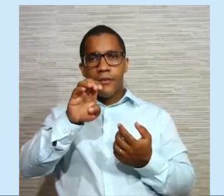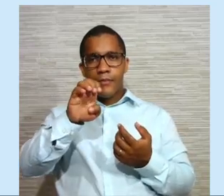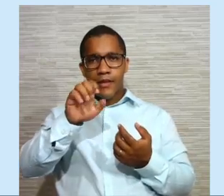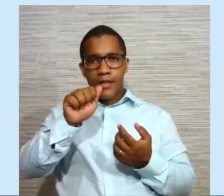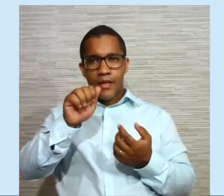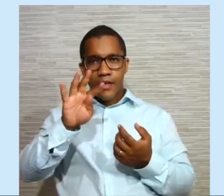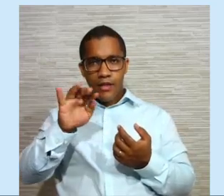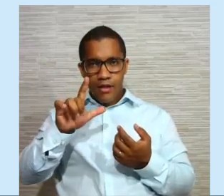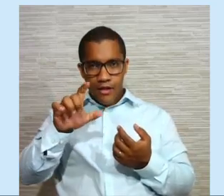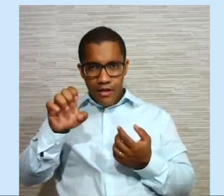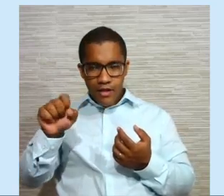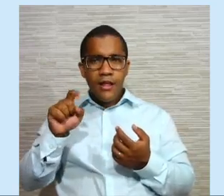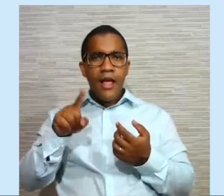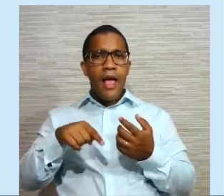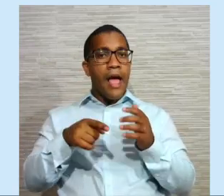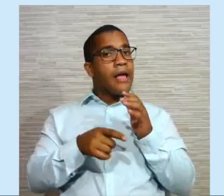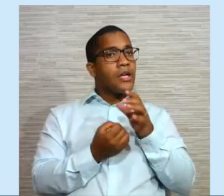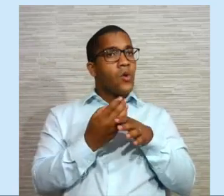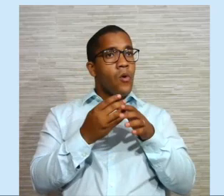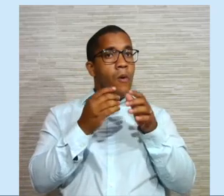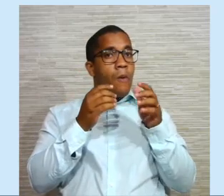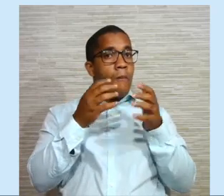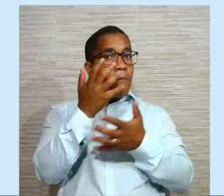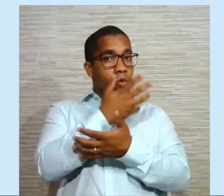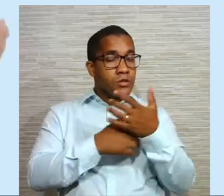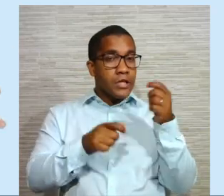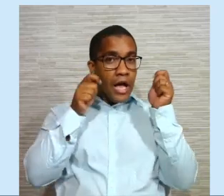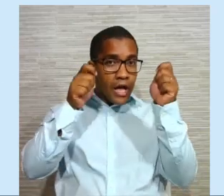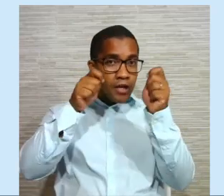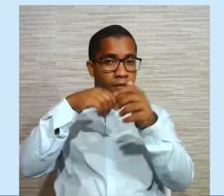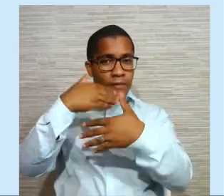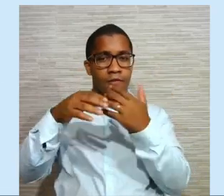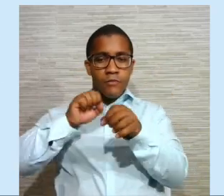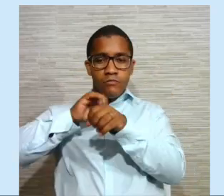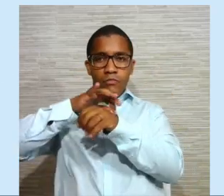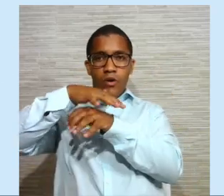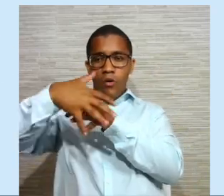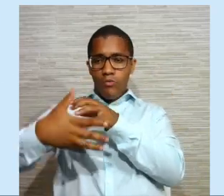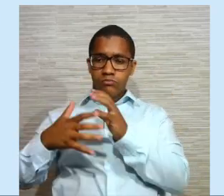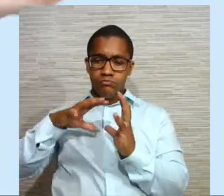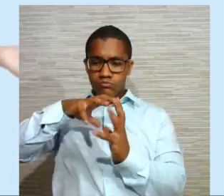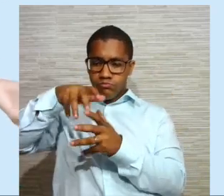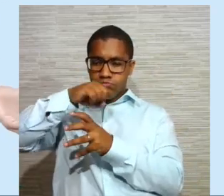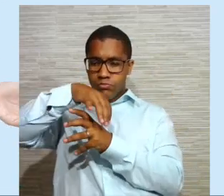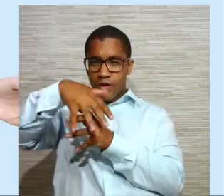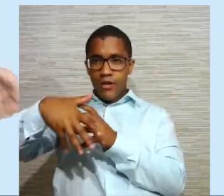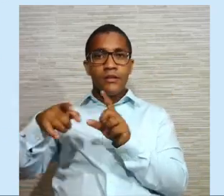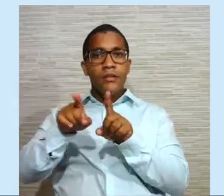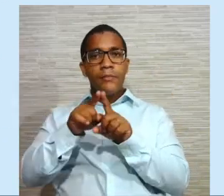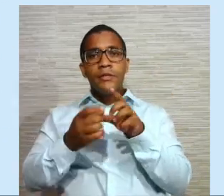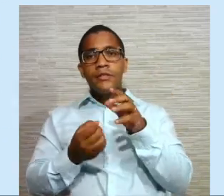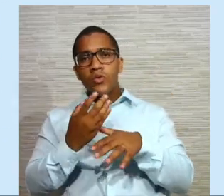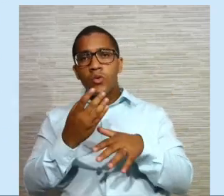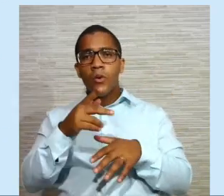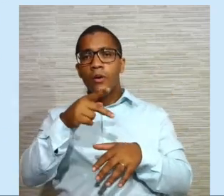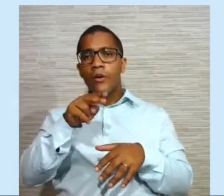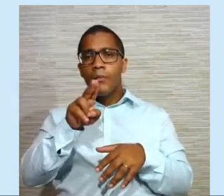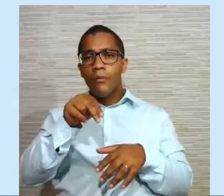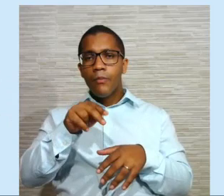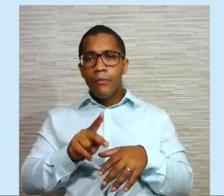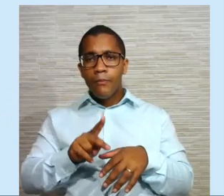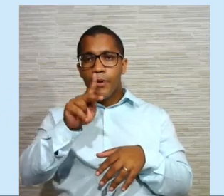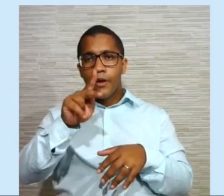né? Como era uma música de protesto e depois ganhou o mundo todo. Estudamos um pouquinho do punk rock, que nasceu na